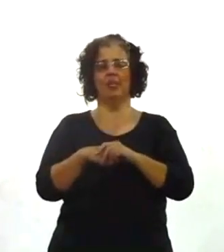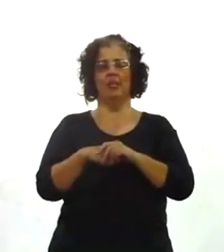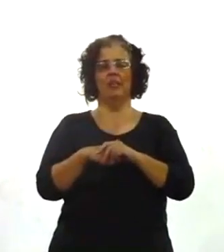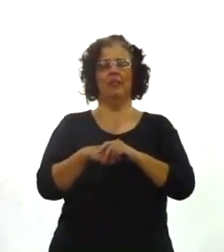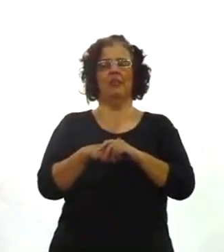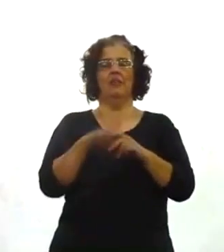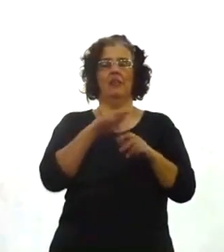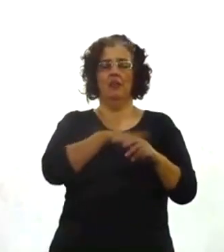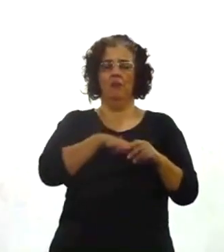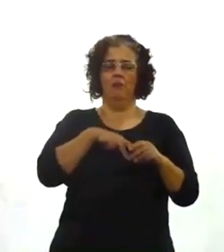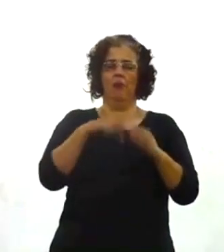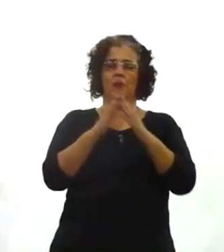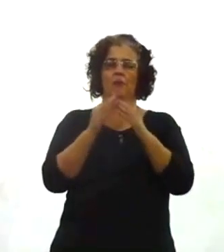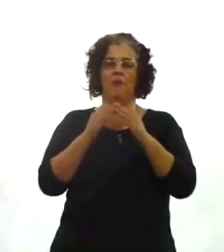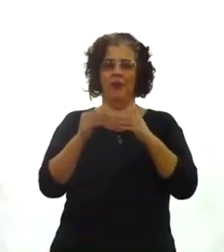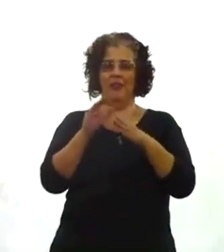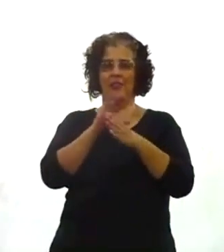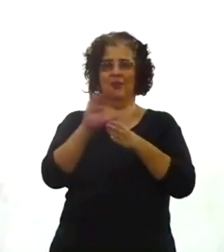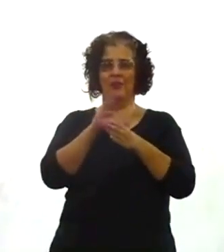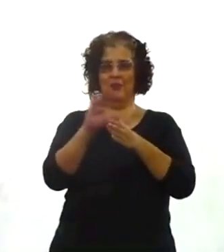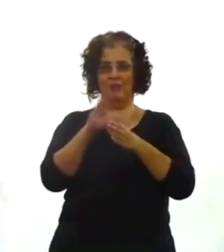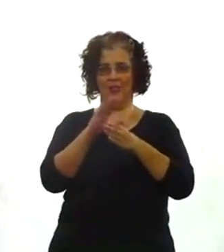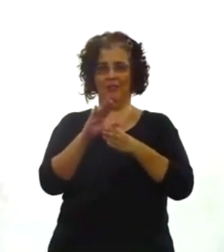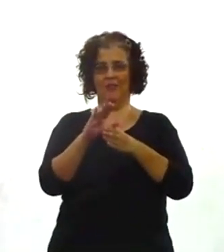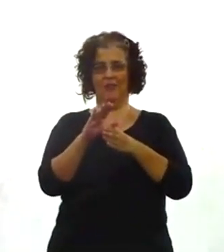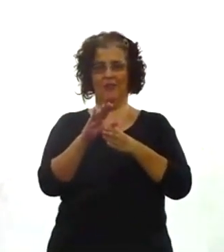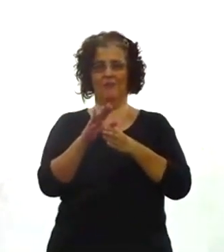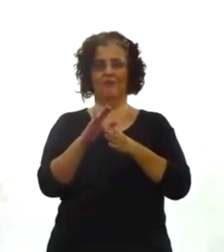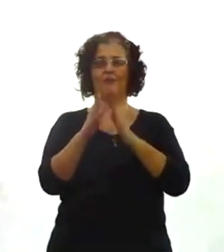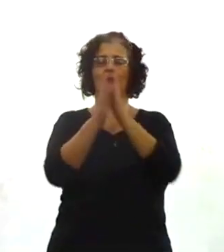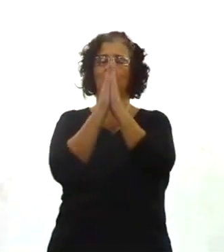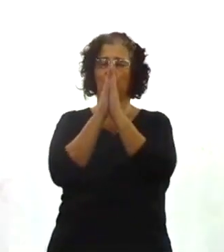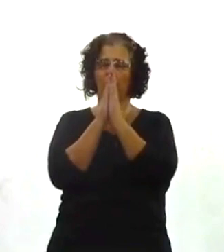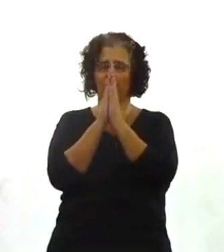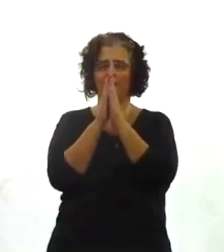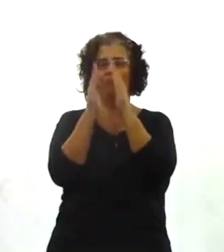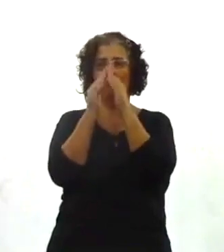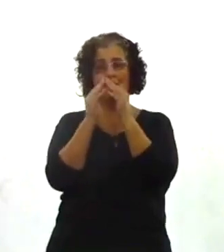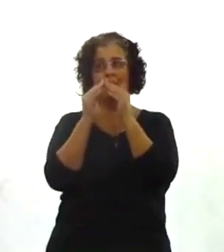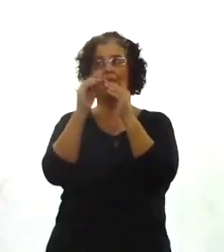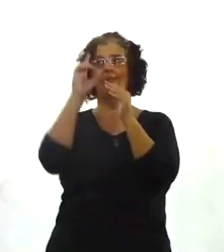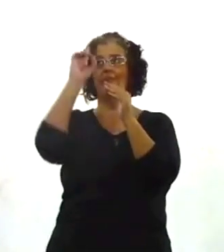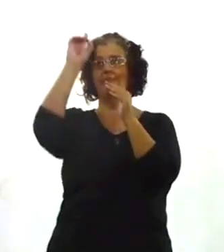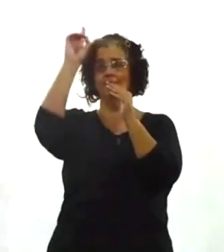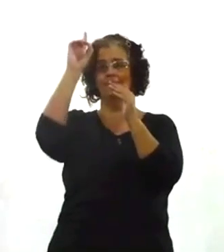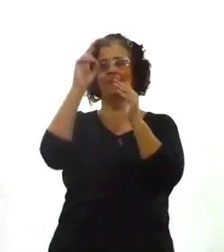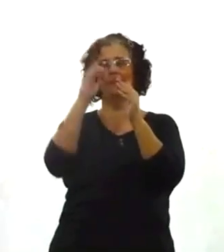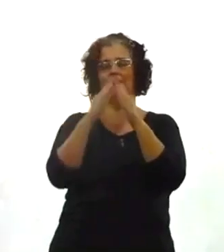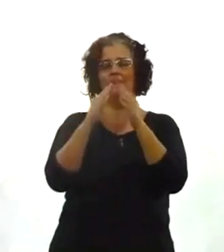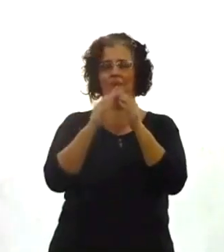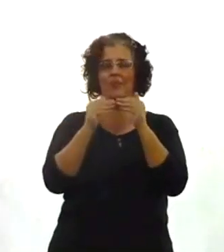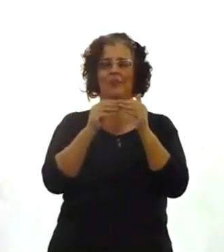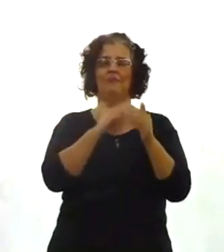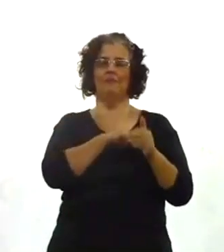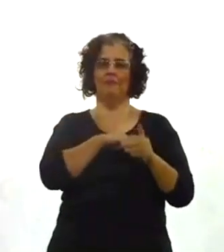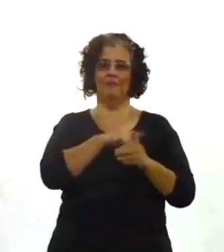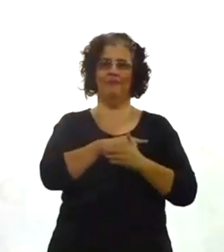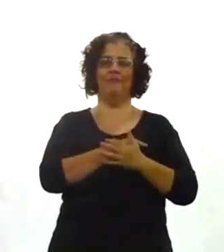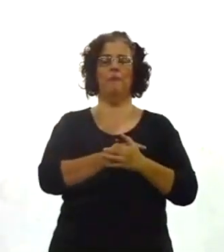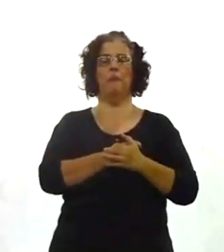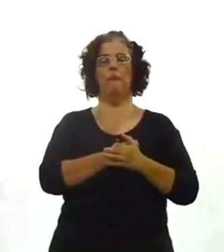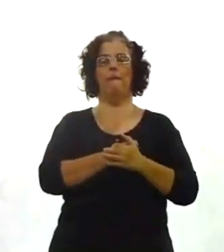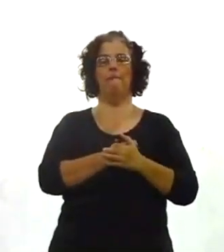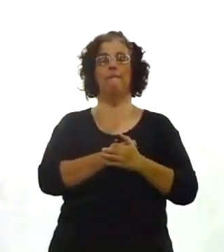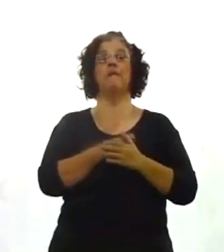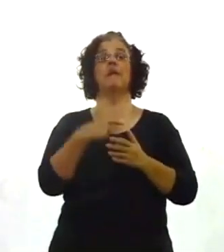ele, pede aos crentes de Colossos que orem por ele. Paulo está constantemente dizendo, eu preciso